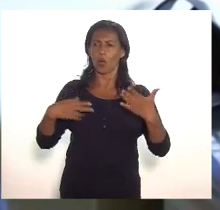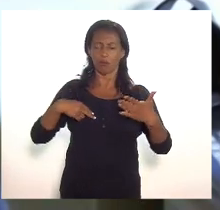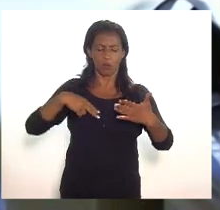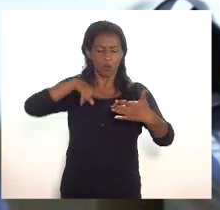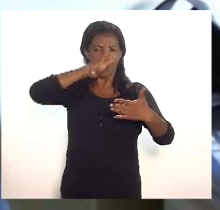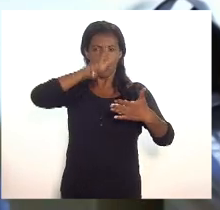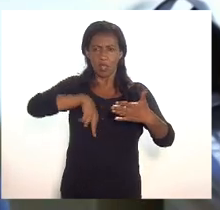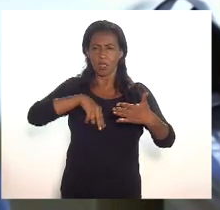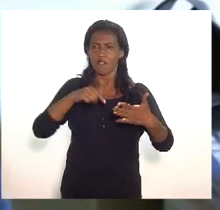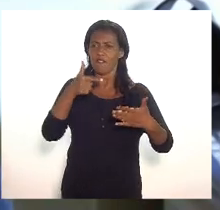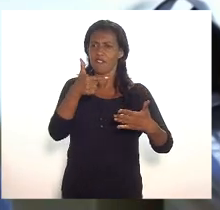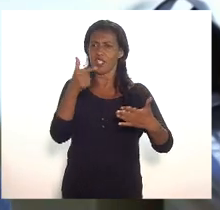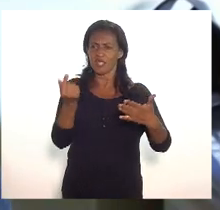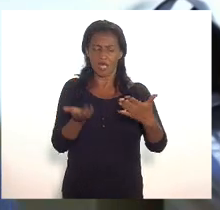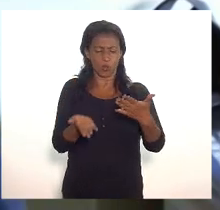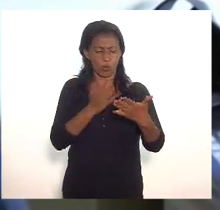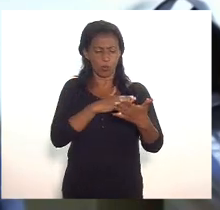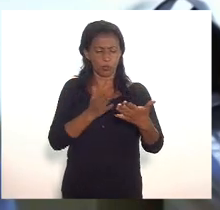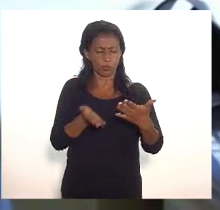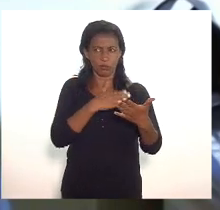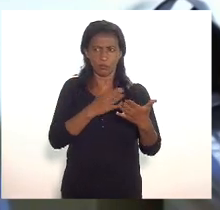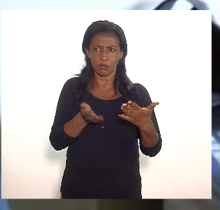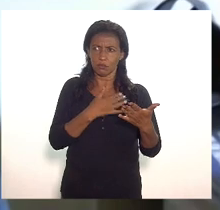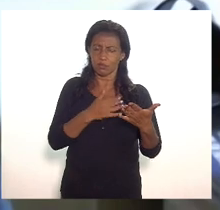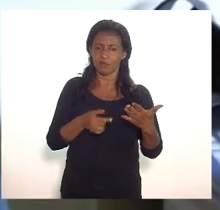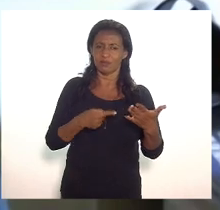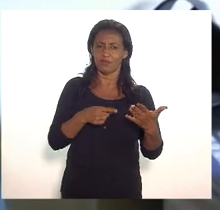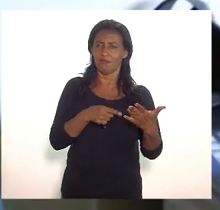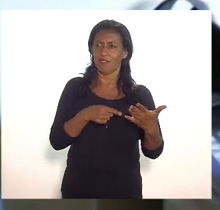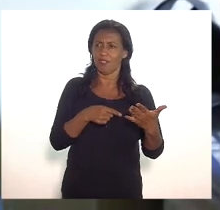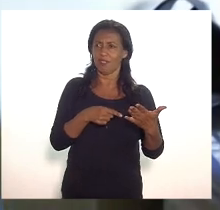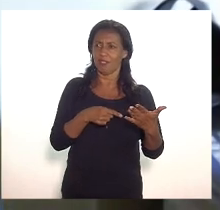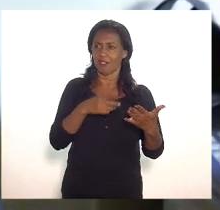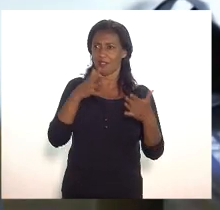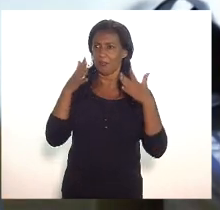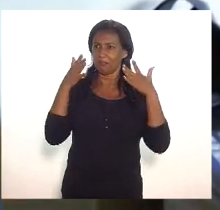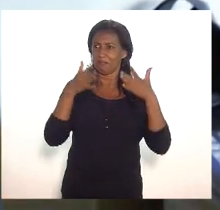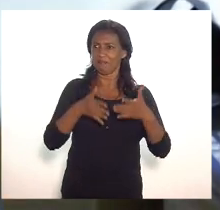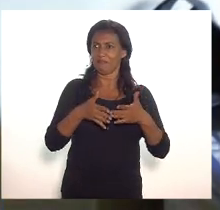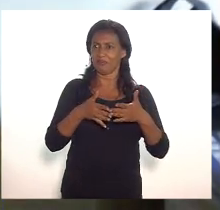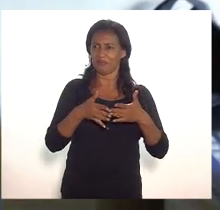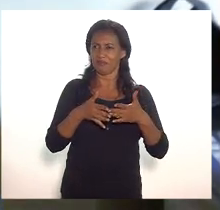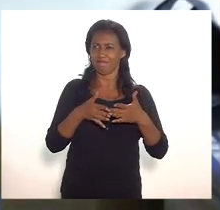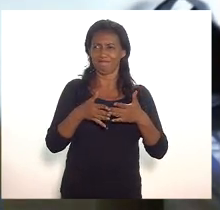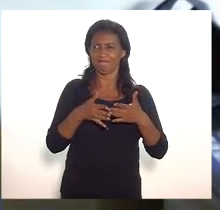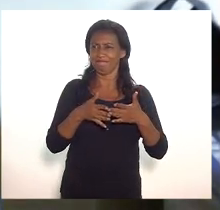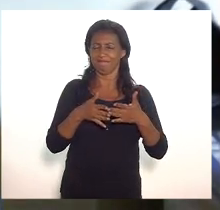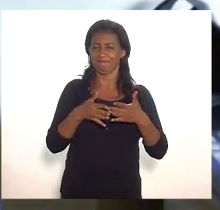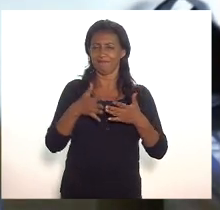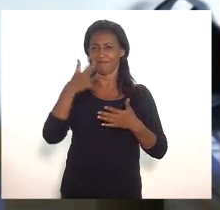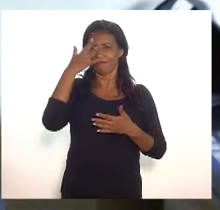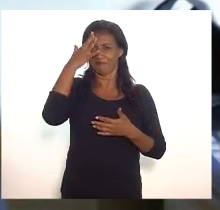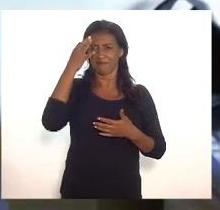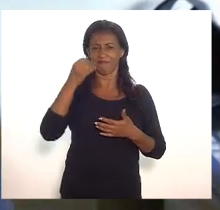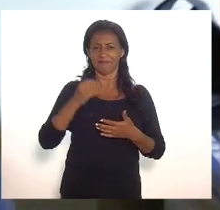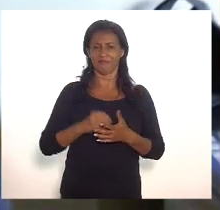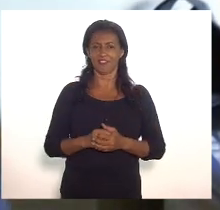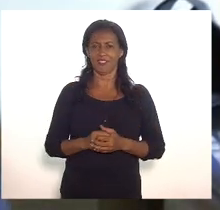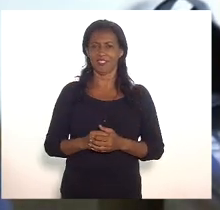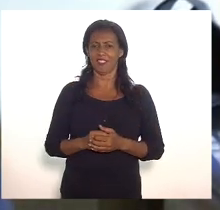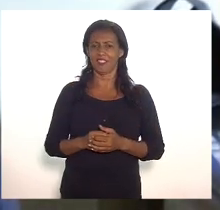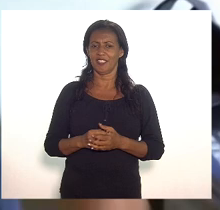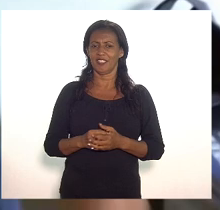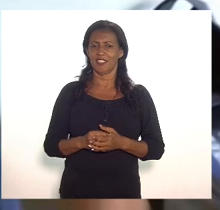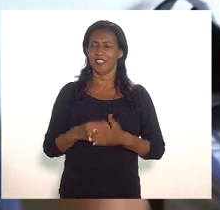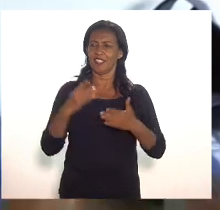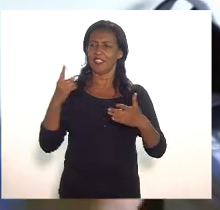27 páginas, não venceu a questão central. Não venceu a questão central, que está